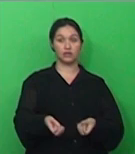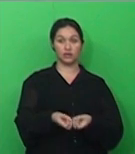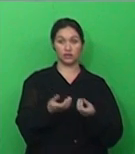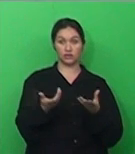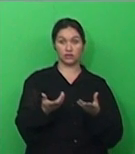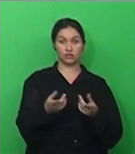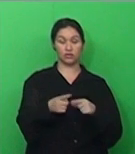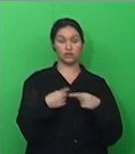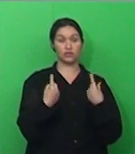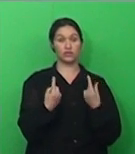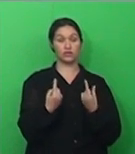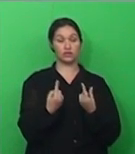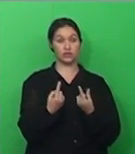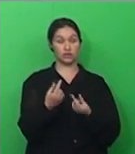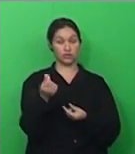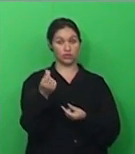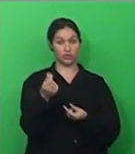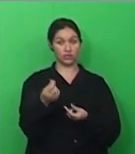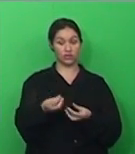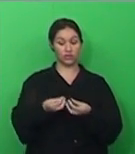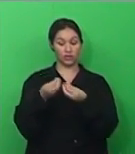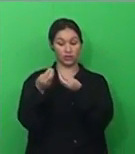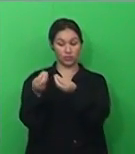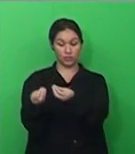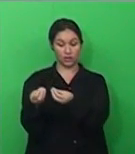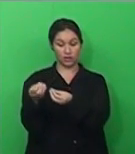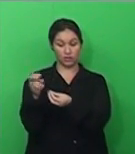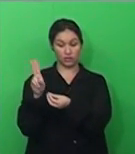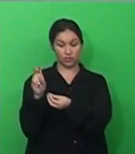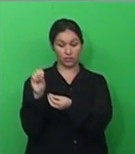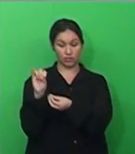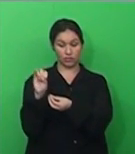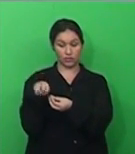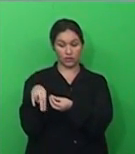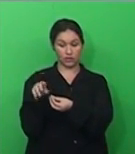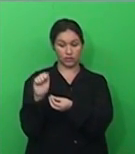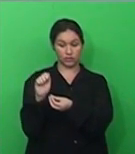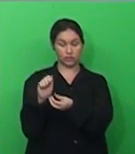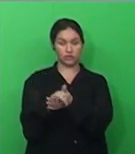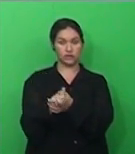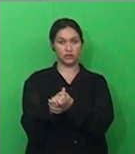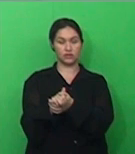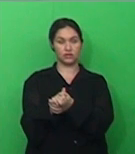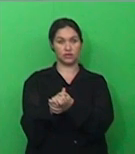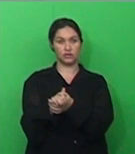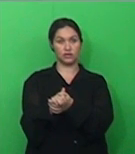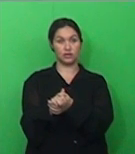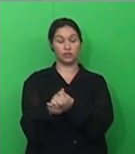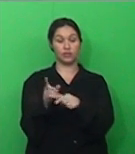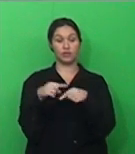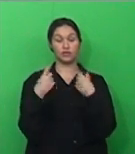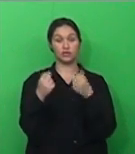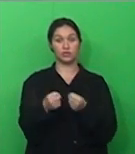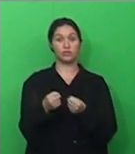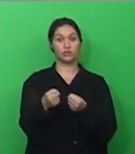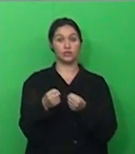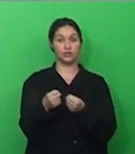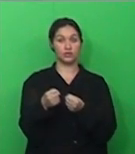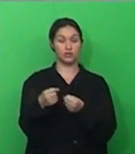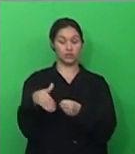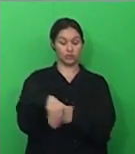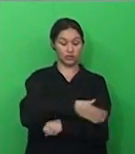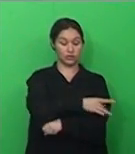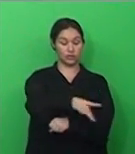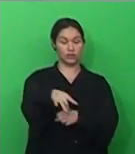um retorno, certo? Agora nós estamos esperando. Criou-se uma expectativa nesse município de Criciúma Nós temos